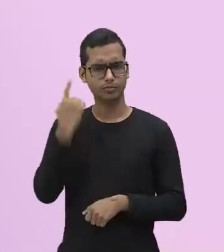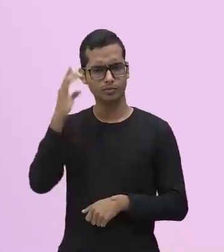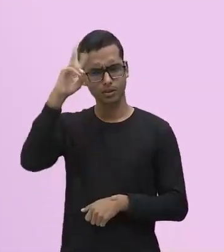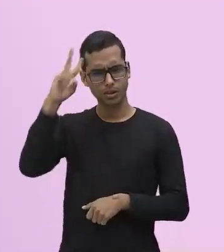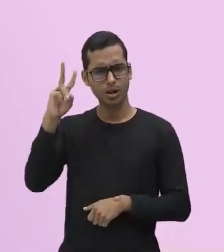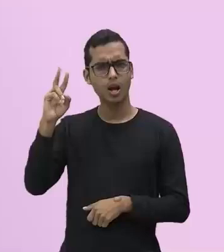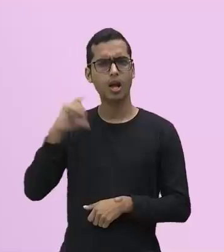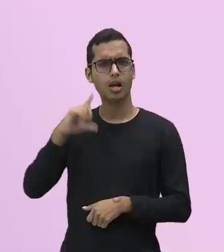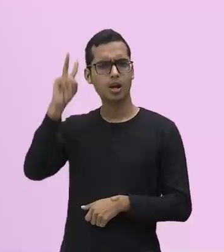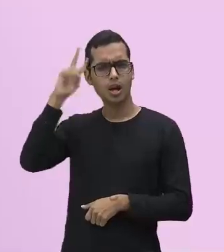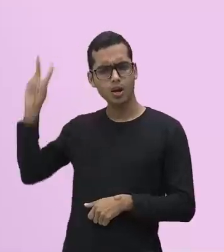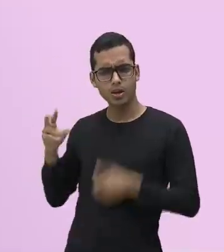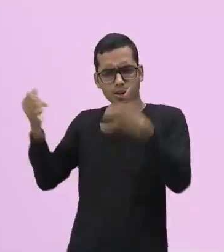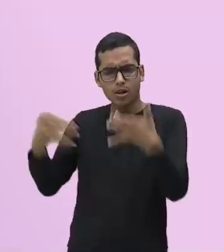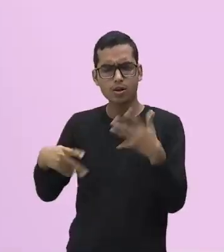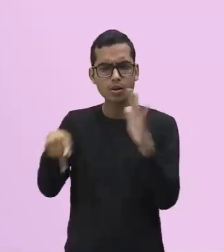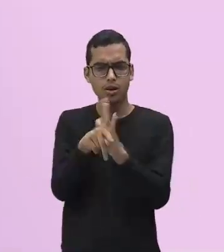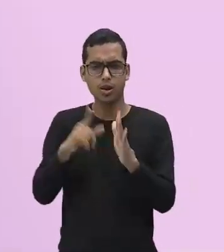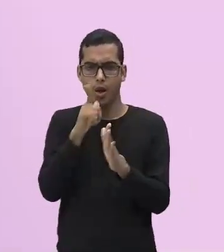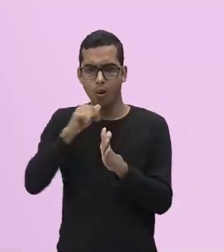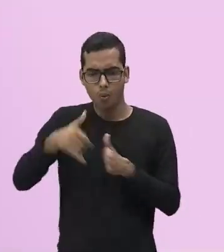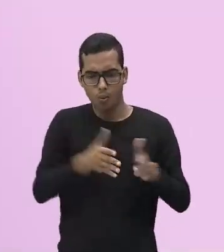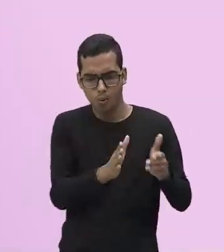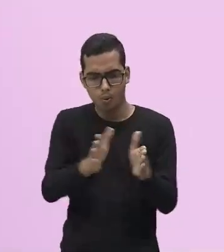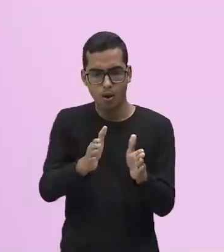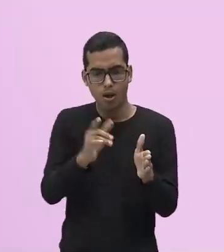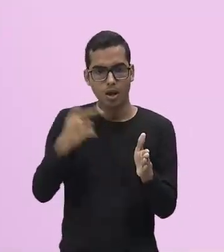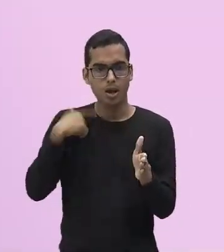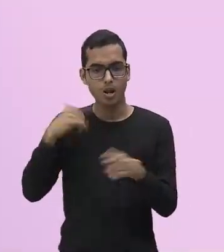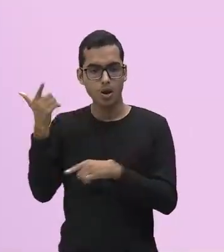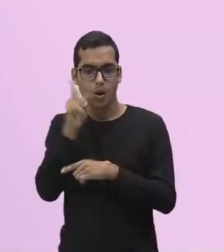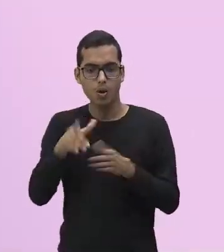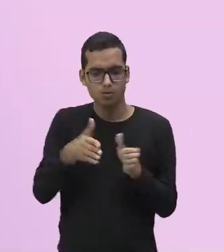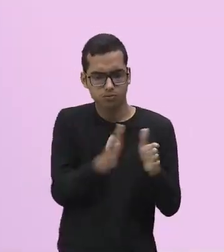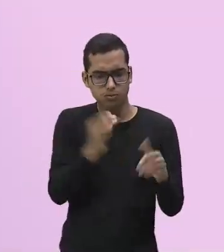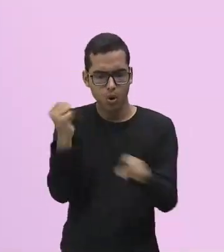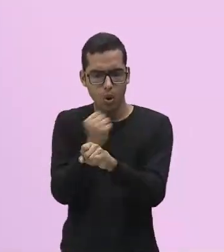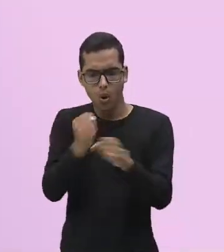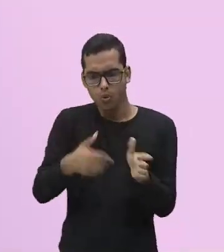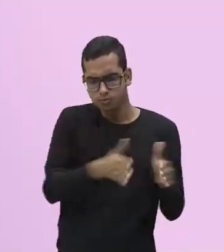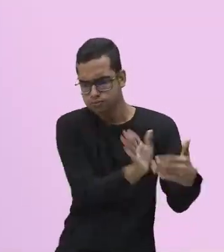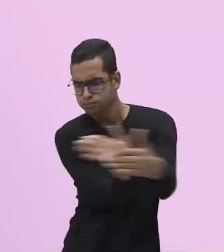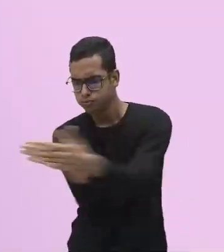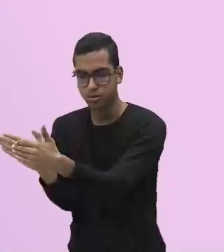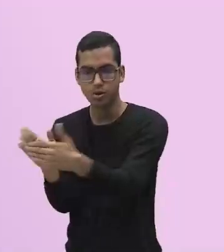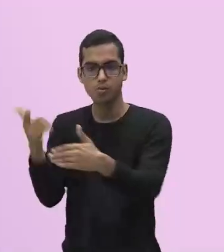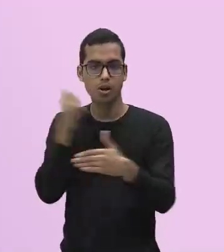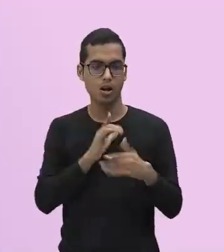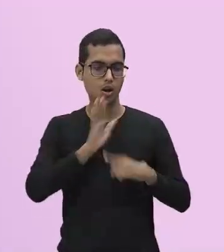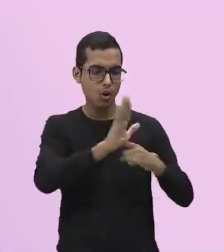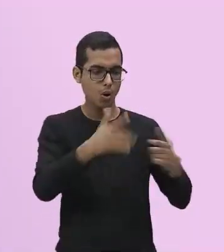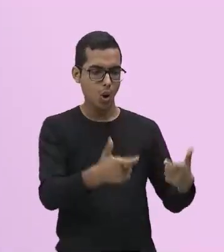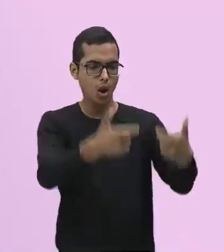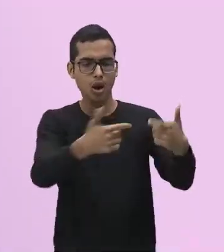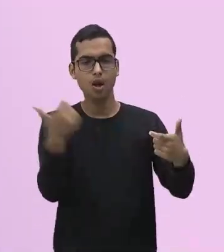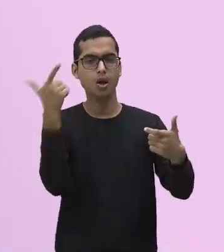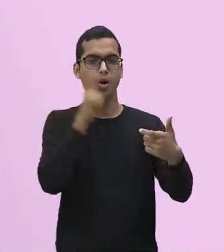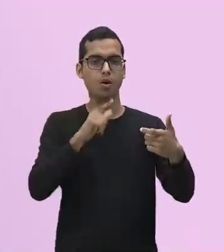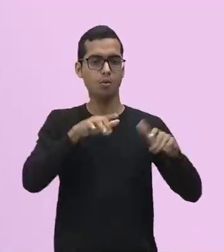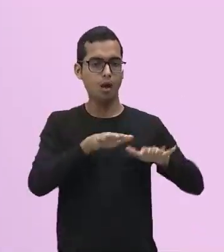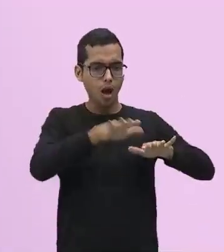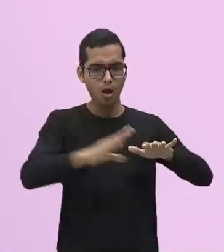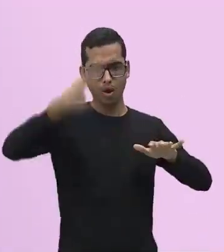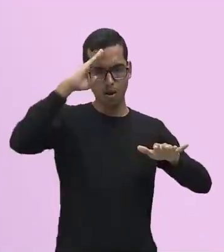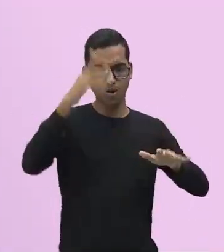seu exército a vencer uma batalha. Ele também era um comerciante bem-sucedido e utilizou seus conhecimentos de matemática